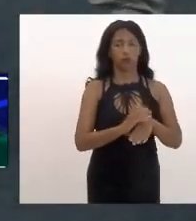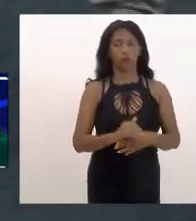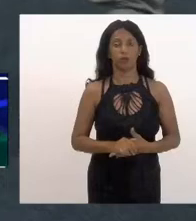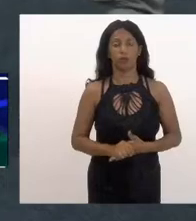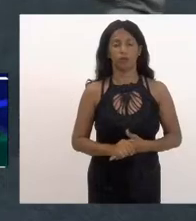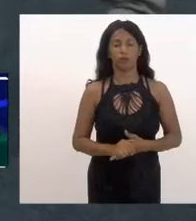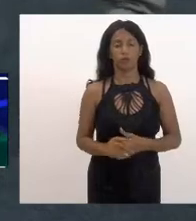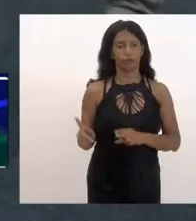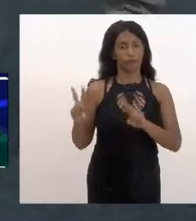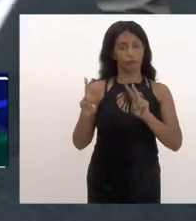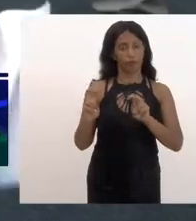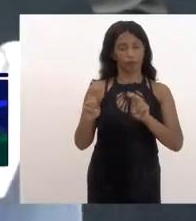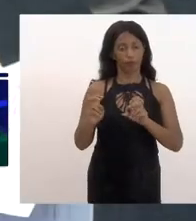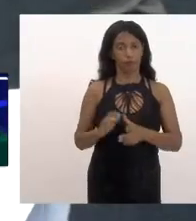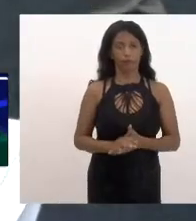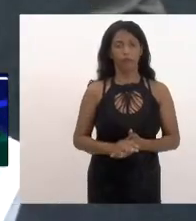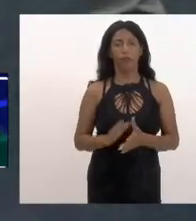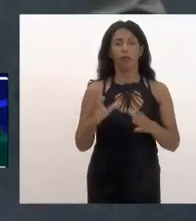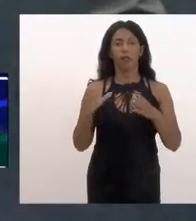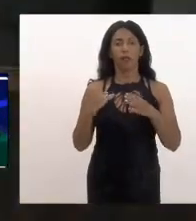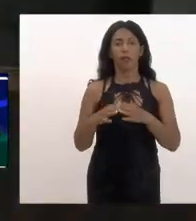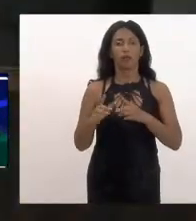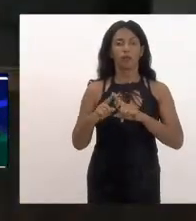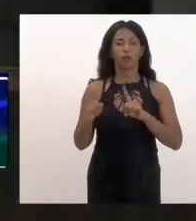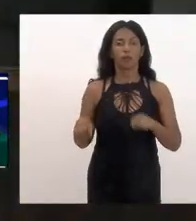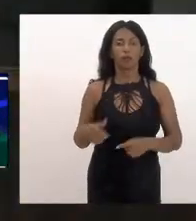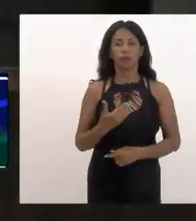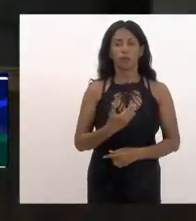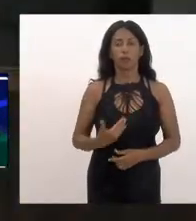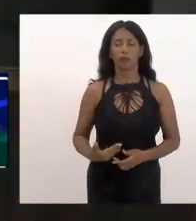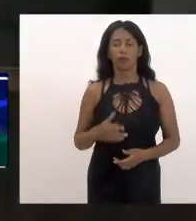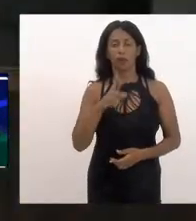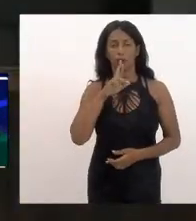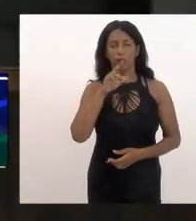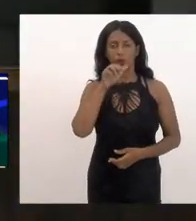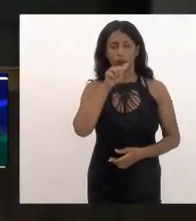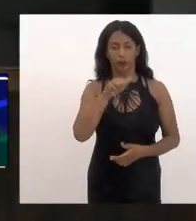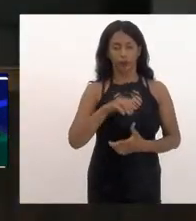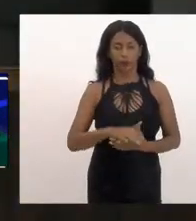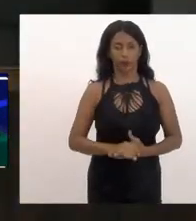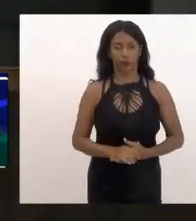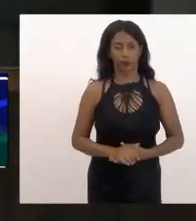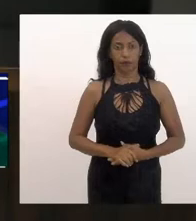da matéria. Pela Comissão de Servidores Públicos, deputado Rodrigo Amorim.